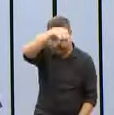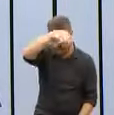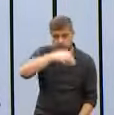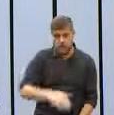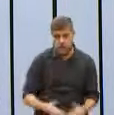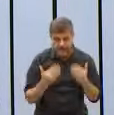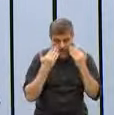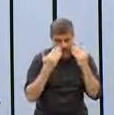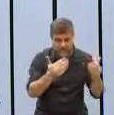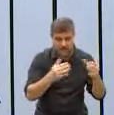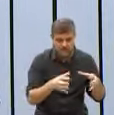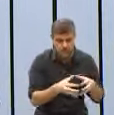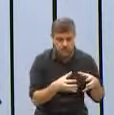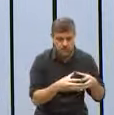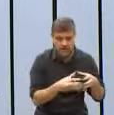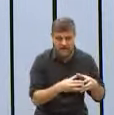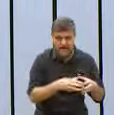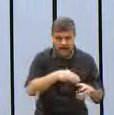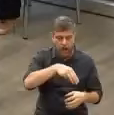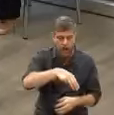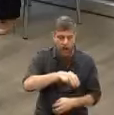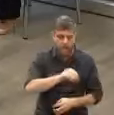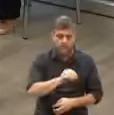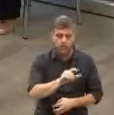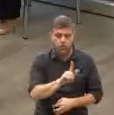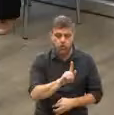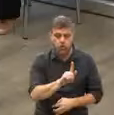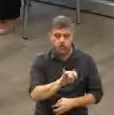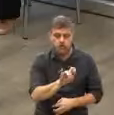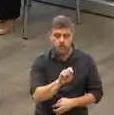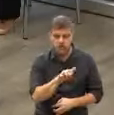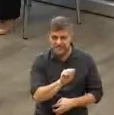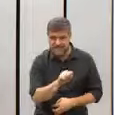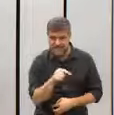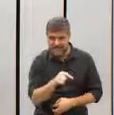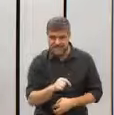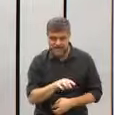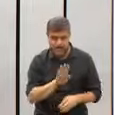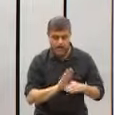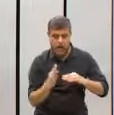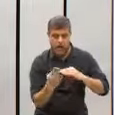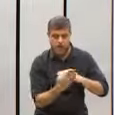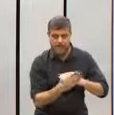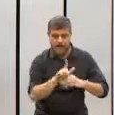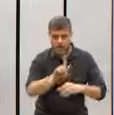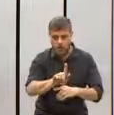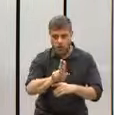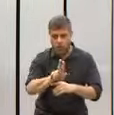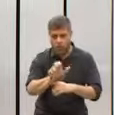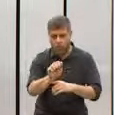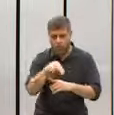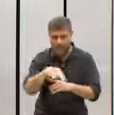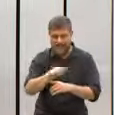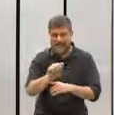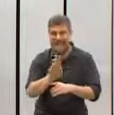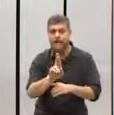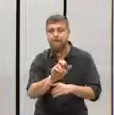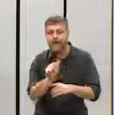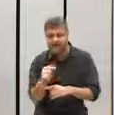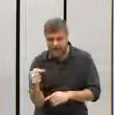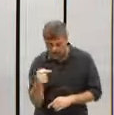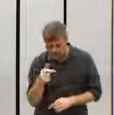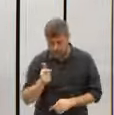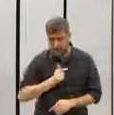ao campo da Mogiana, no Jardim Guanabara, que cuida da região Norte. É Cândido Gomide 223. Lá mesmo. E vocês também